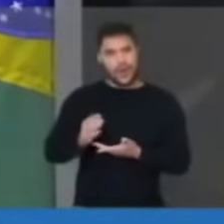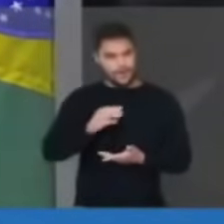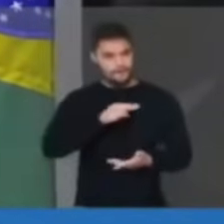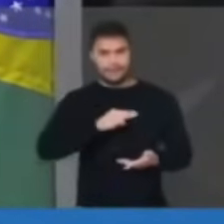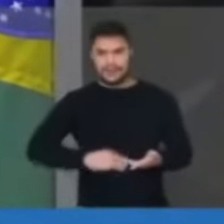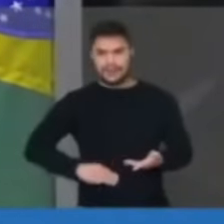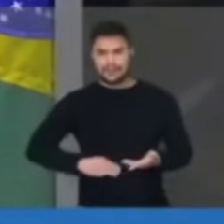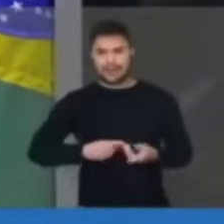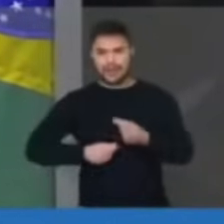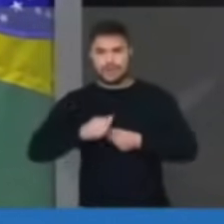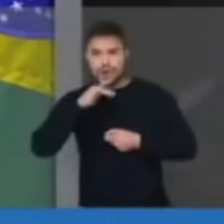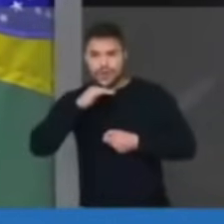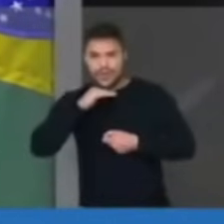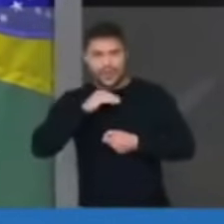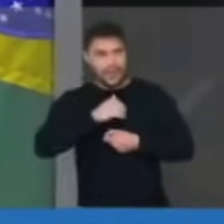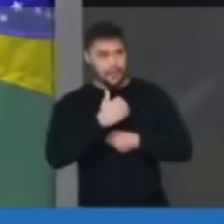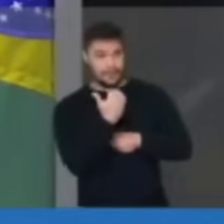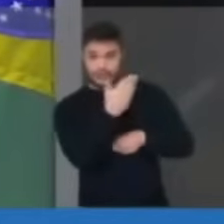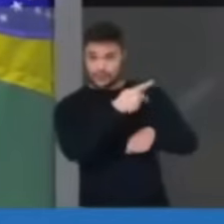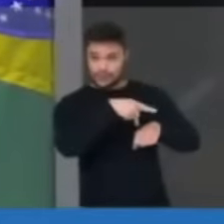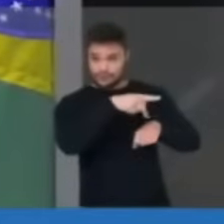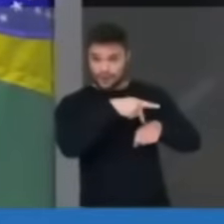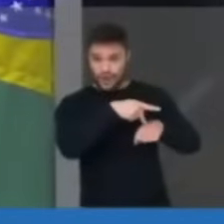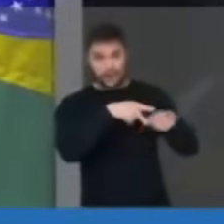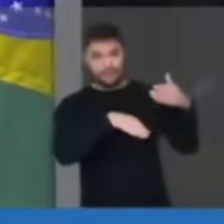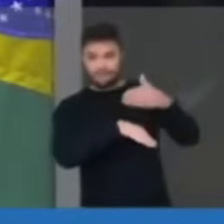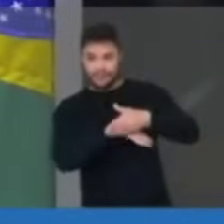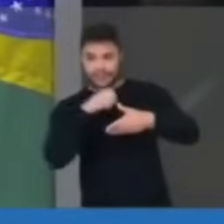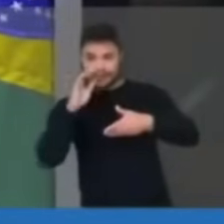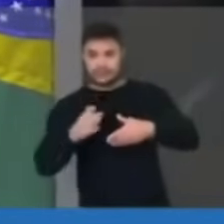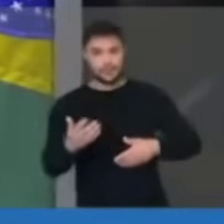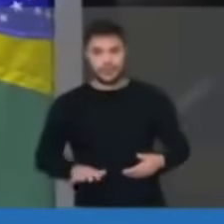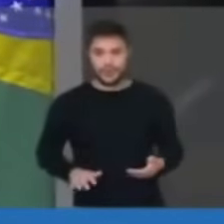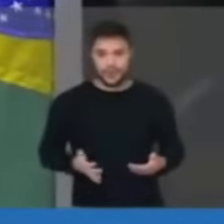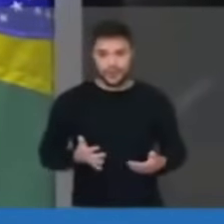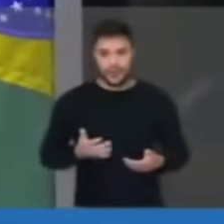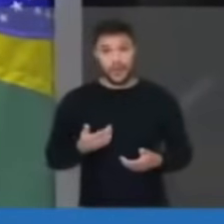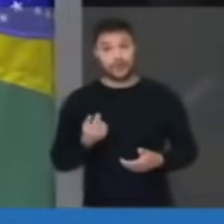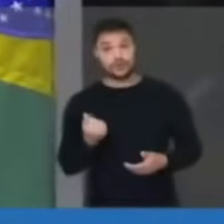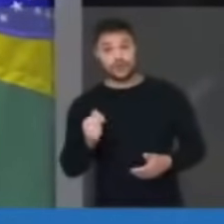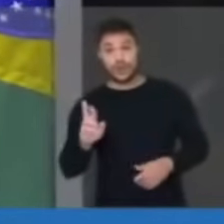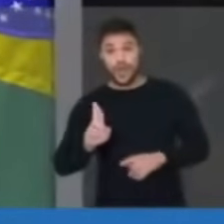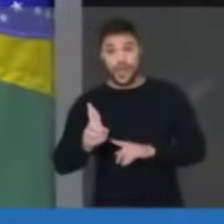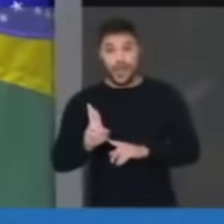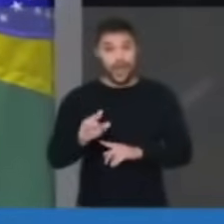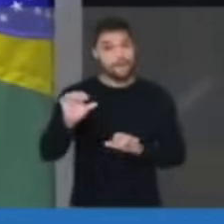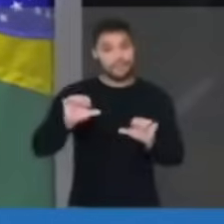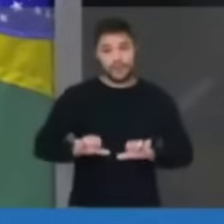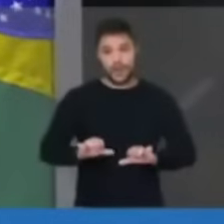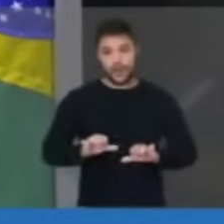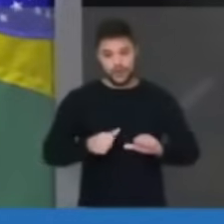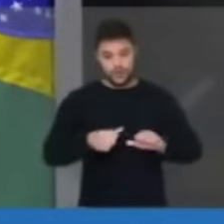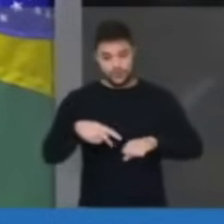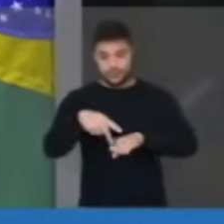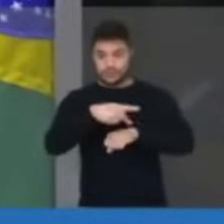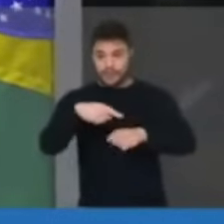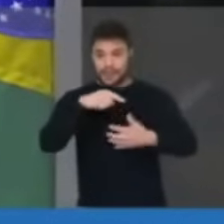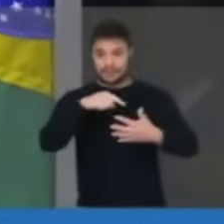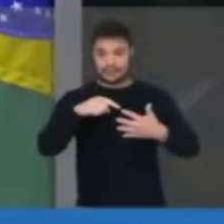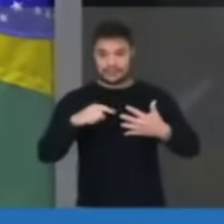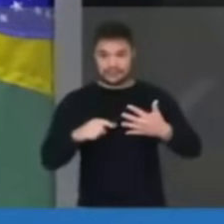economia? Ninguém. A nossa é a pior do mundo. A nossa moeda, dos países emergentes, a